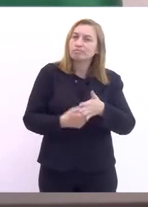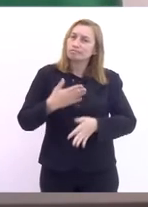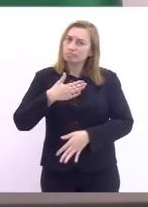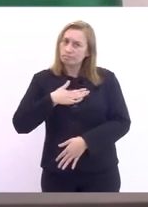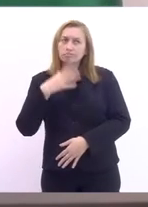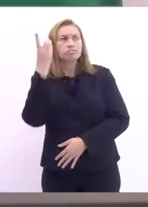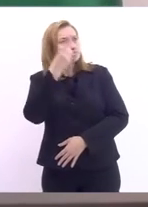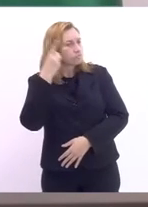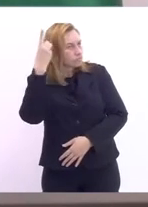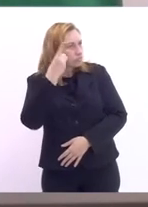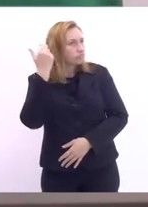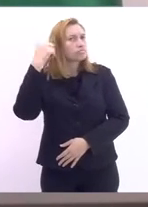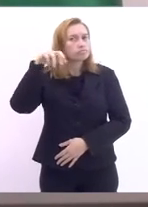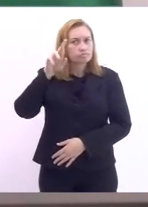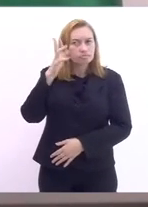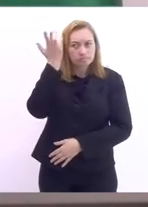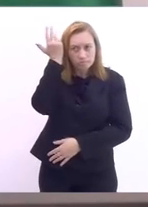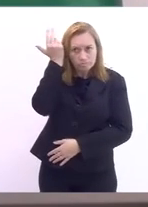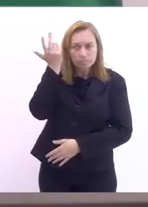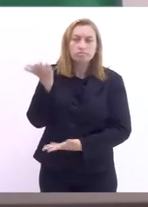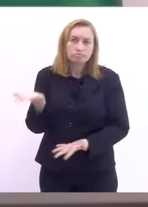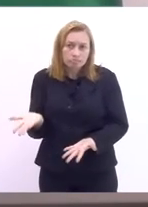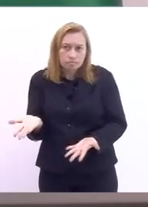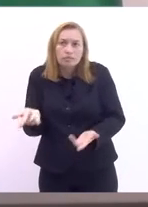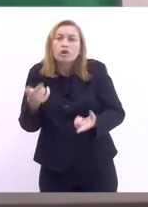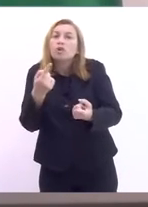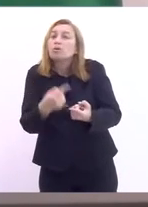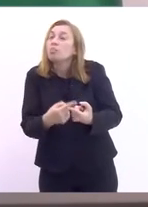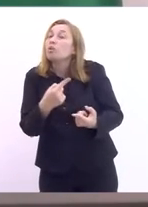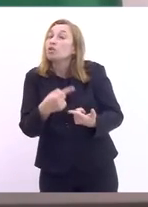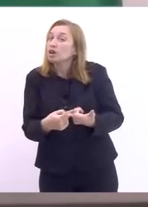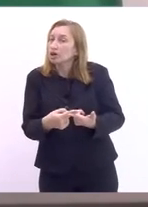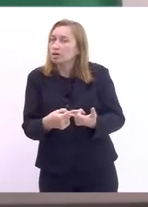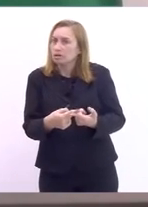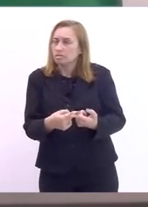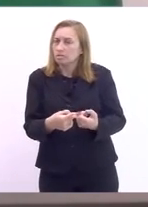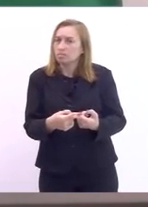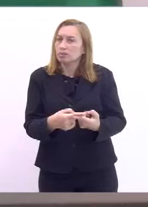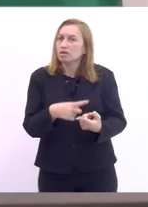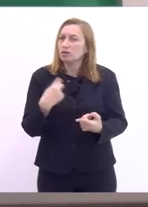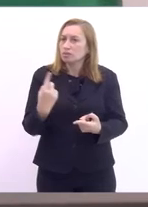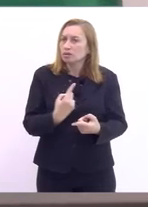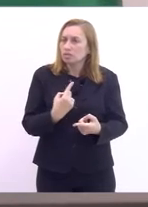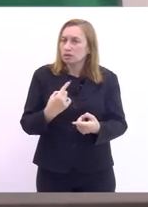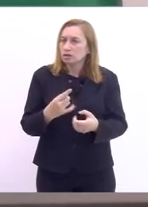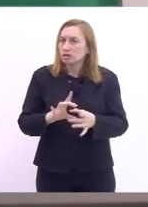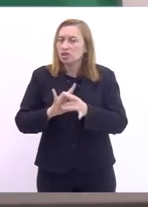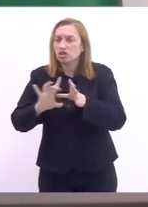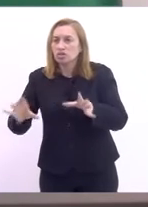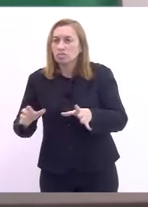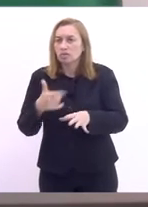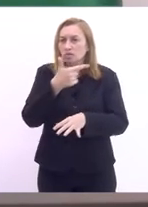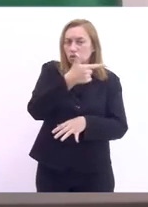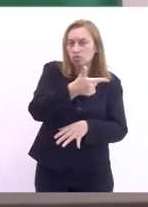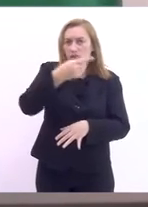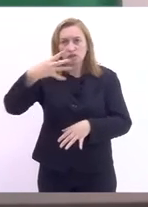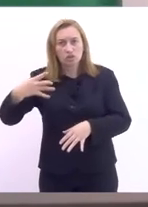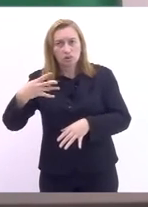do deputado Eliomar Coelho. E por que jogamos para 2024? Para